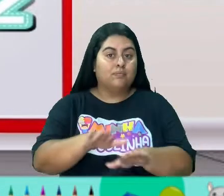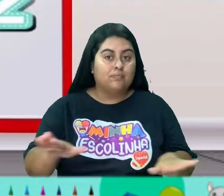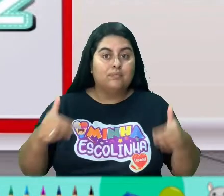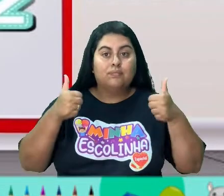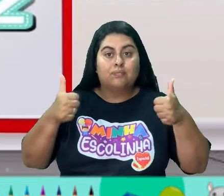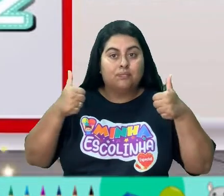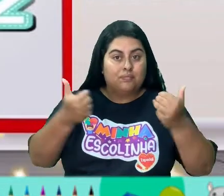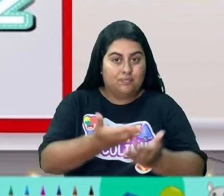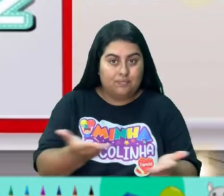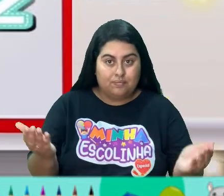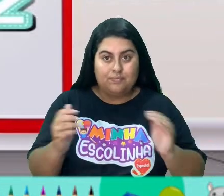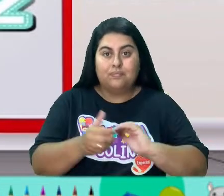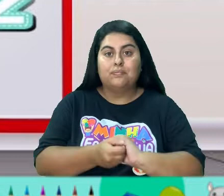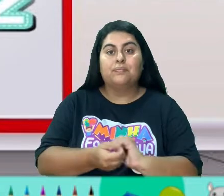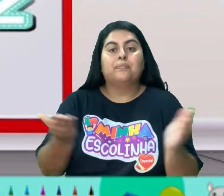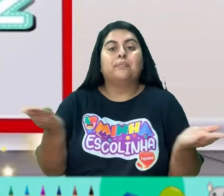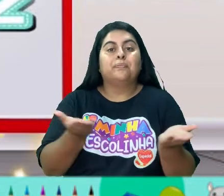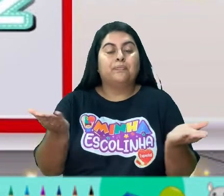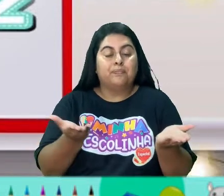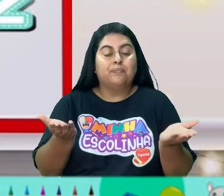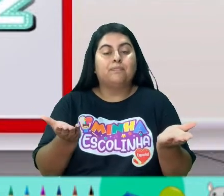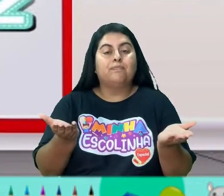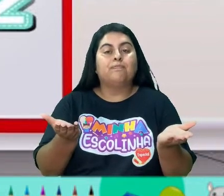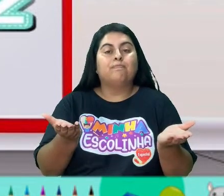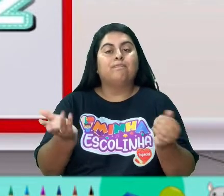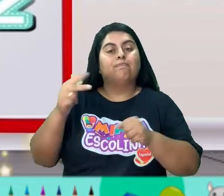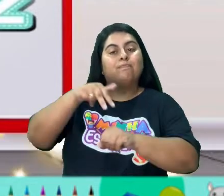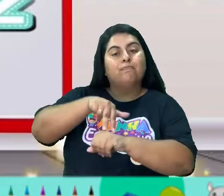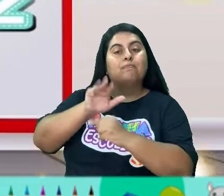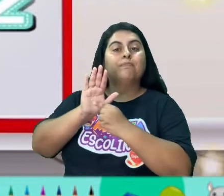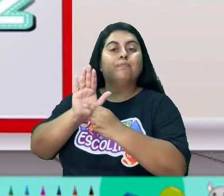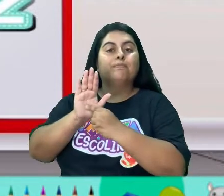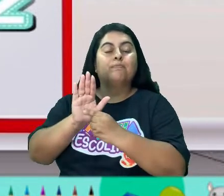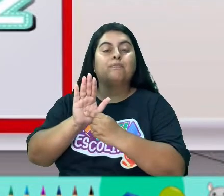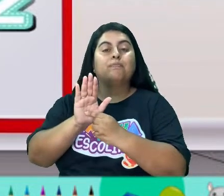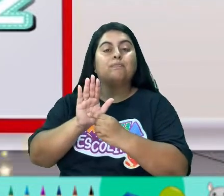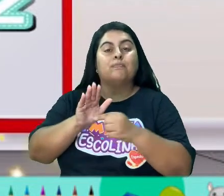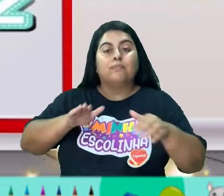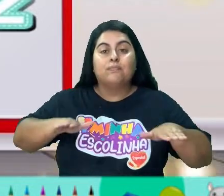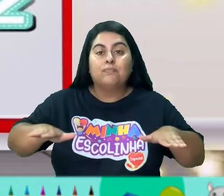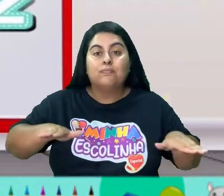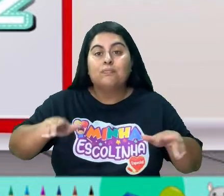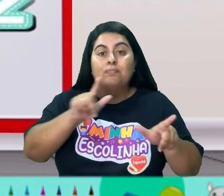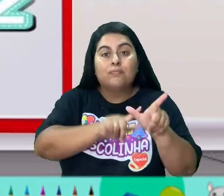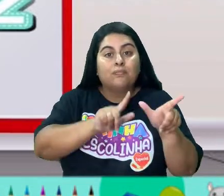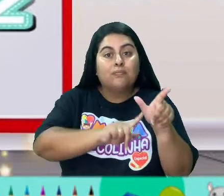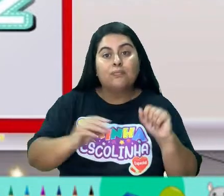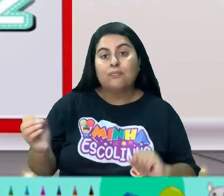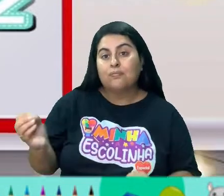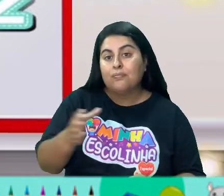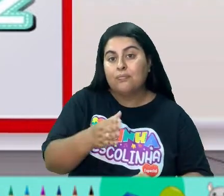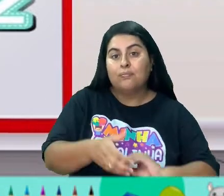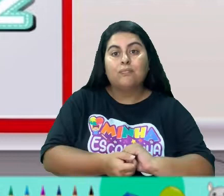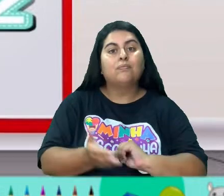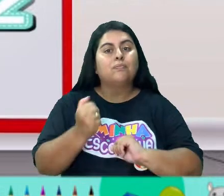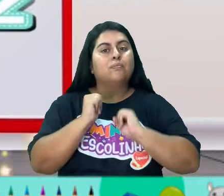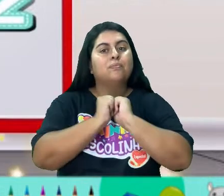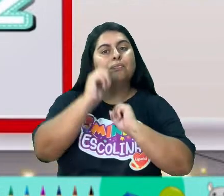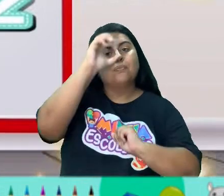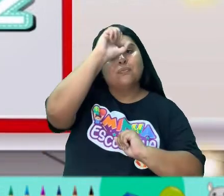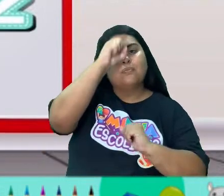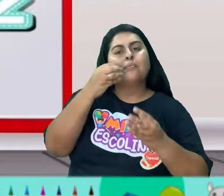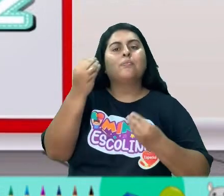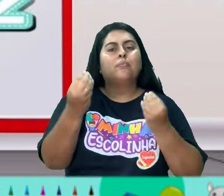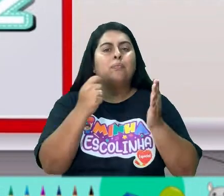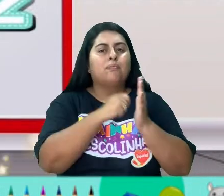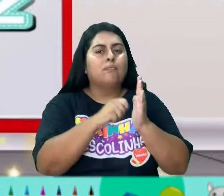Olá, crianças! Tudo bem com vocês? Hoje, a Prolelê veio aqui mostrar o movimento de mais uma letrinha. Vamos